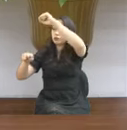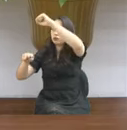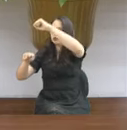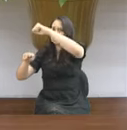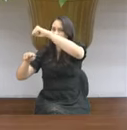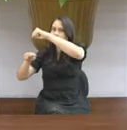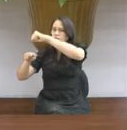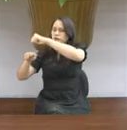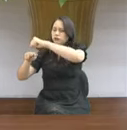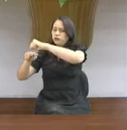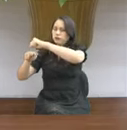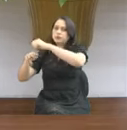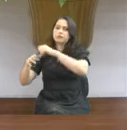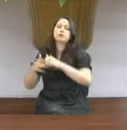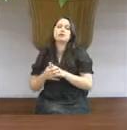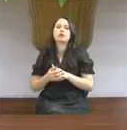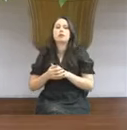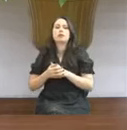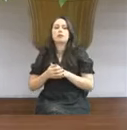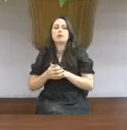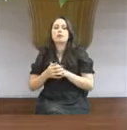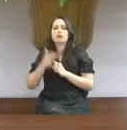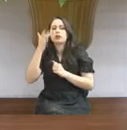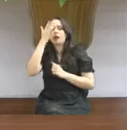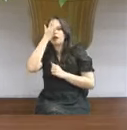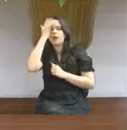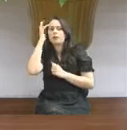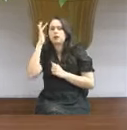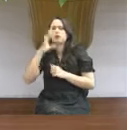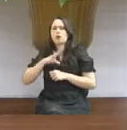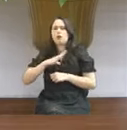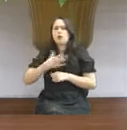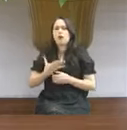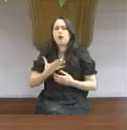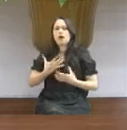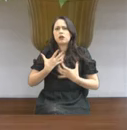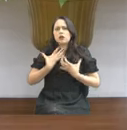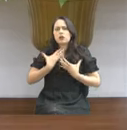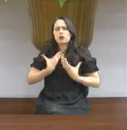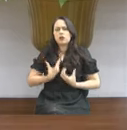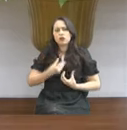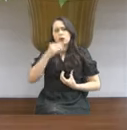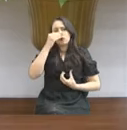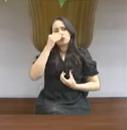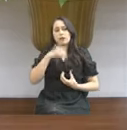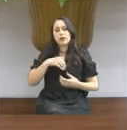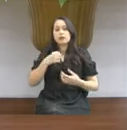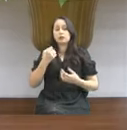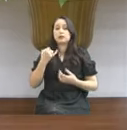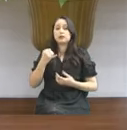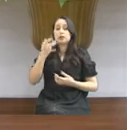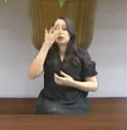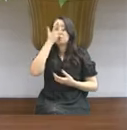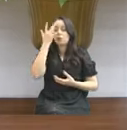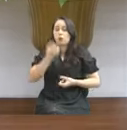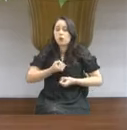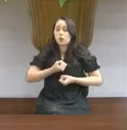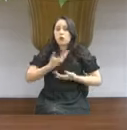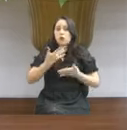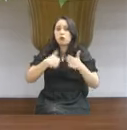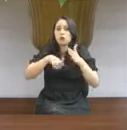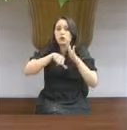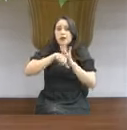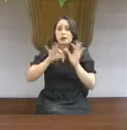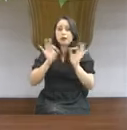pessoa. Já mexia com o ânimo da pessoa. Mas em dado momento, não confessando, eles soltavam a